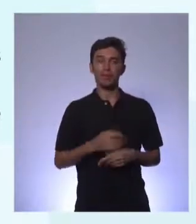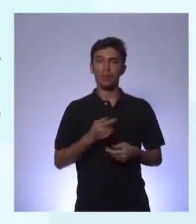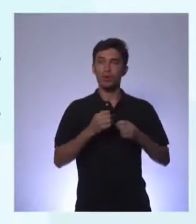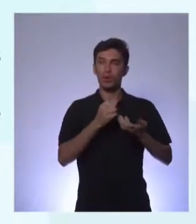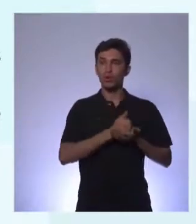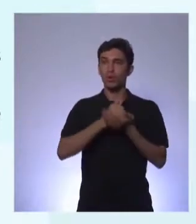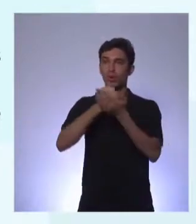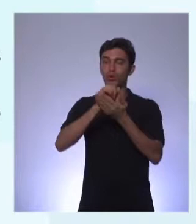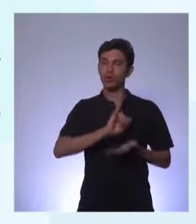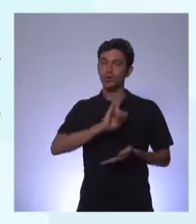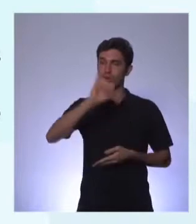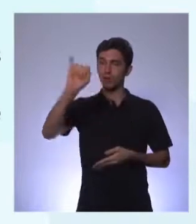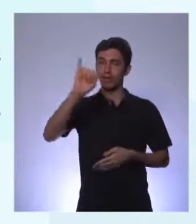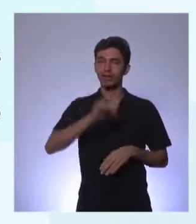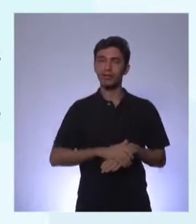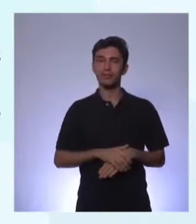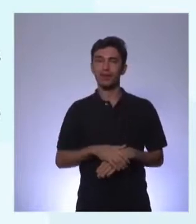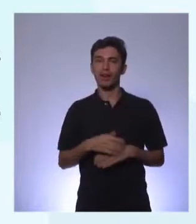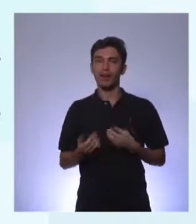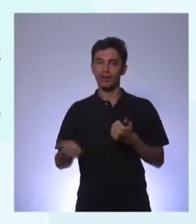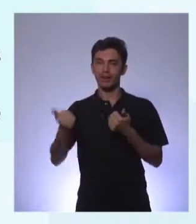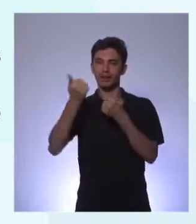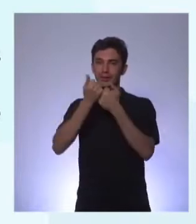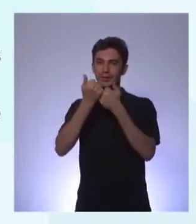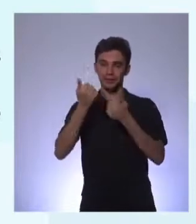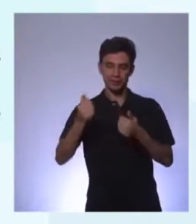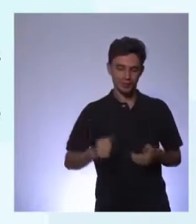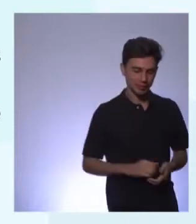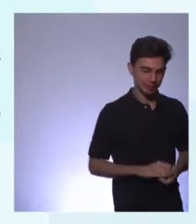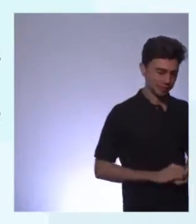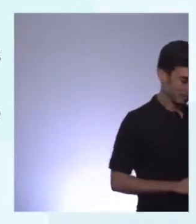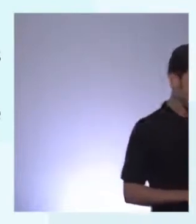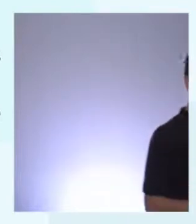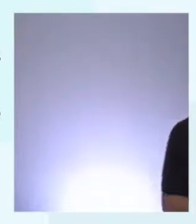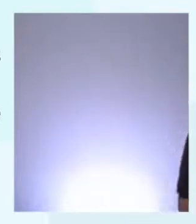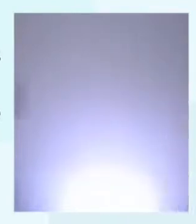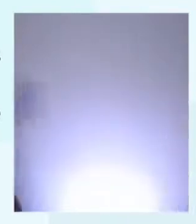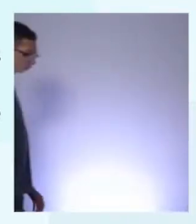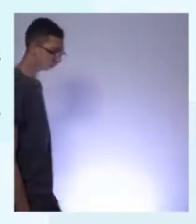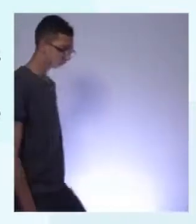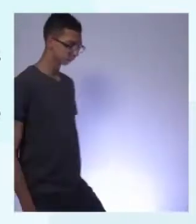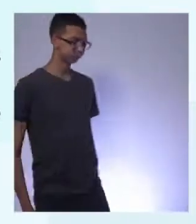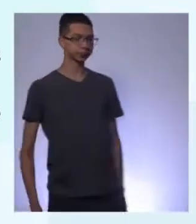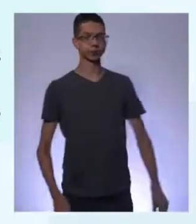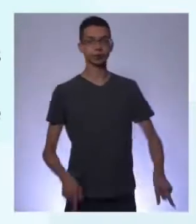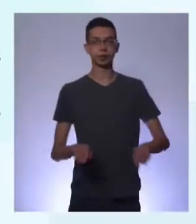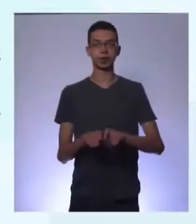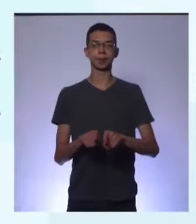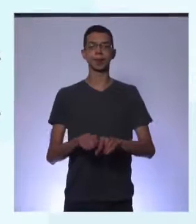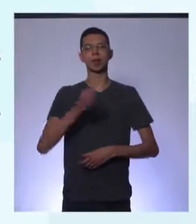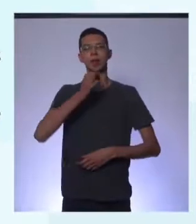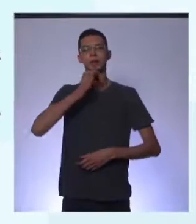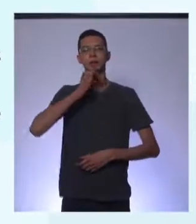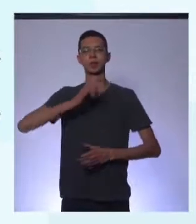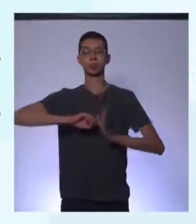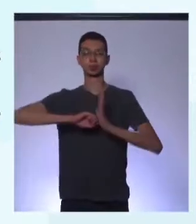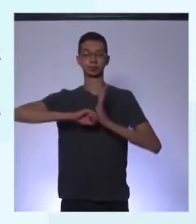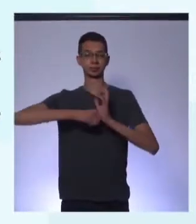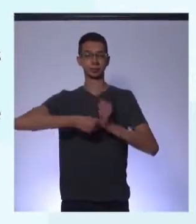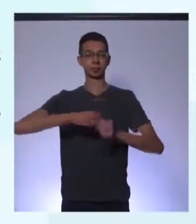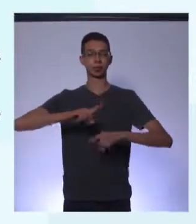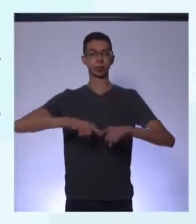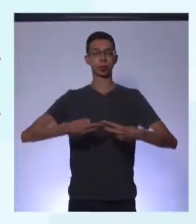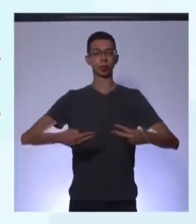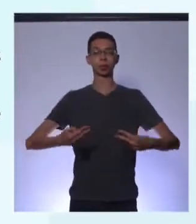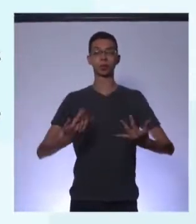para fora, vai pagar mais caro. Restringir a produção de produtos manufaturados que gerassem concorrência